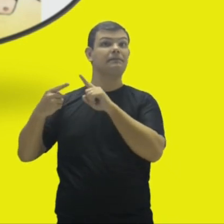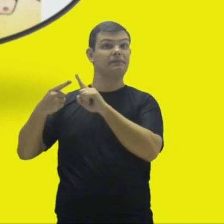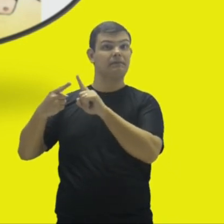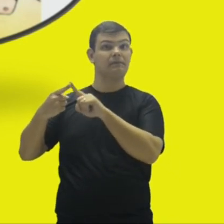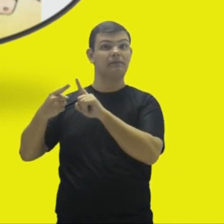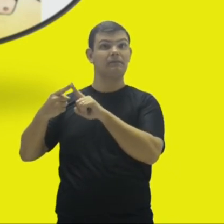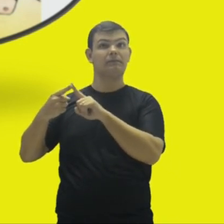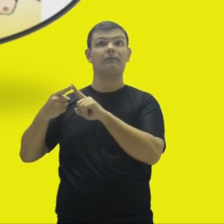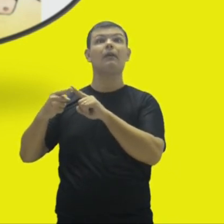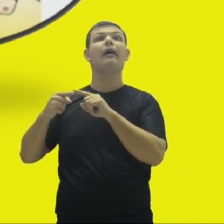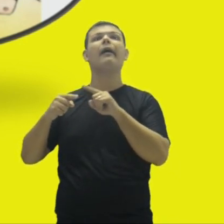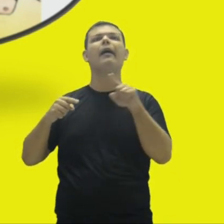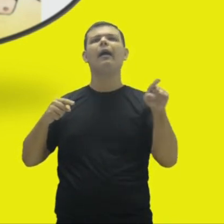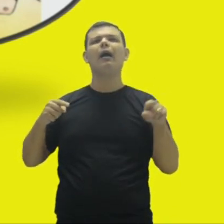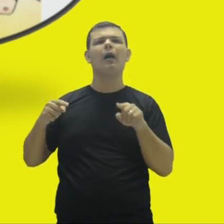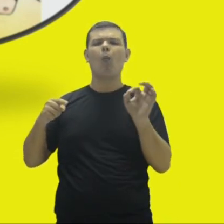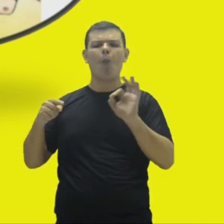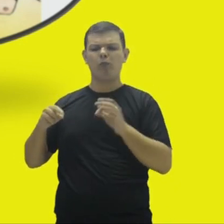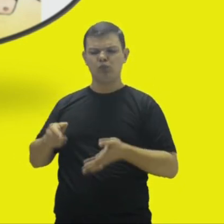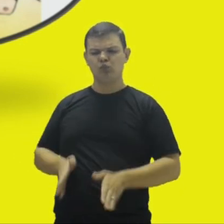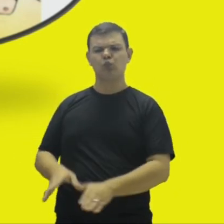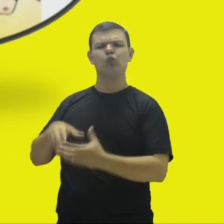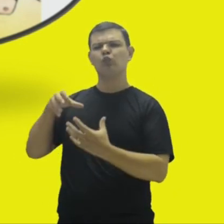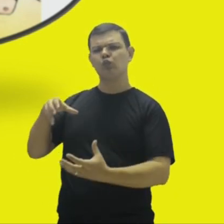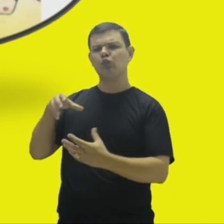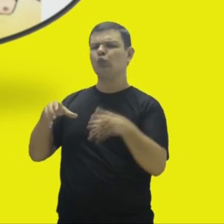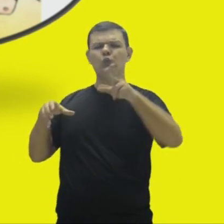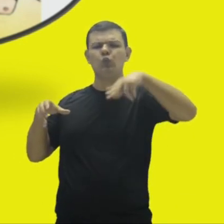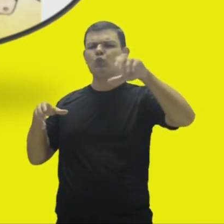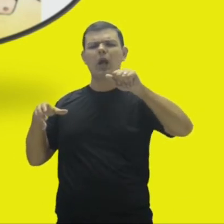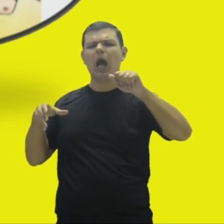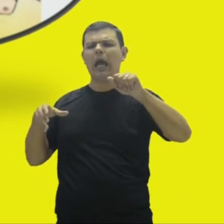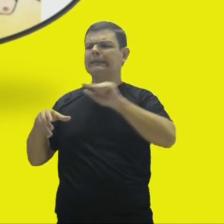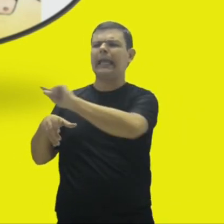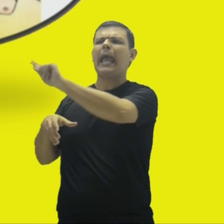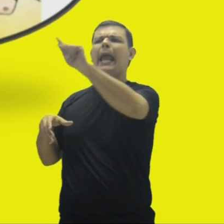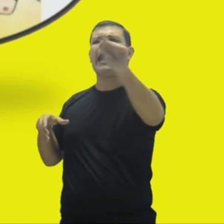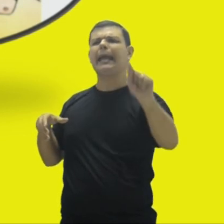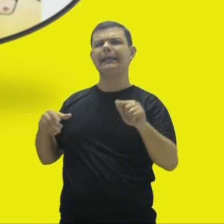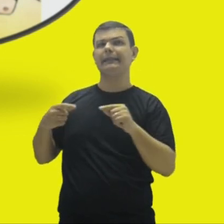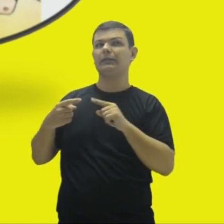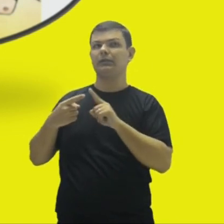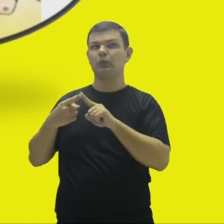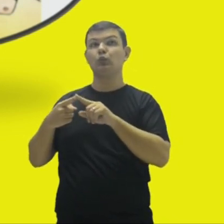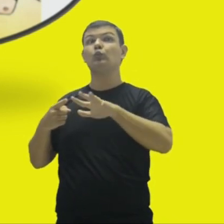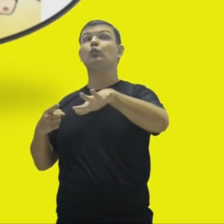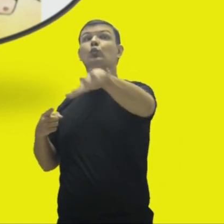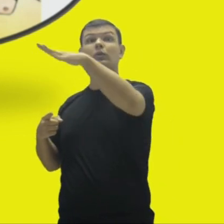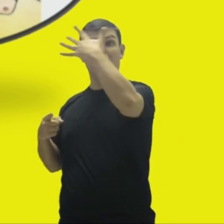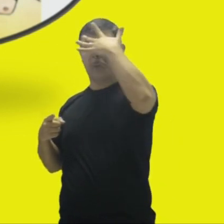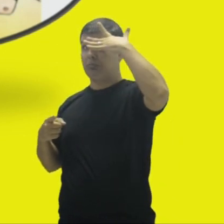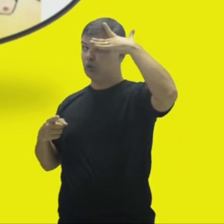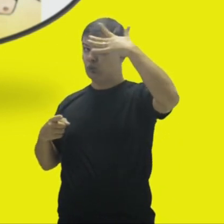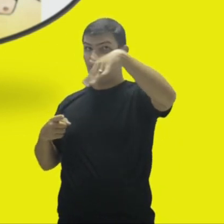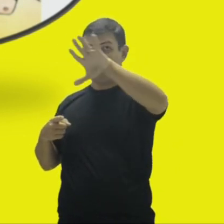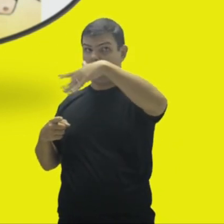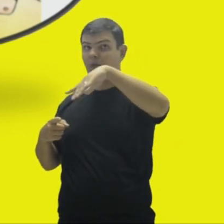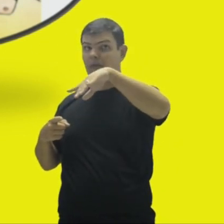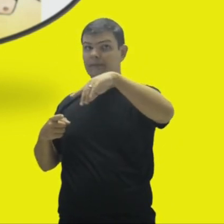Nenhuma delas tinha jamais botado ovo. Quem jamais tinha botado um ovo? Toda a multidão existente no